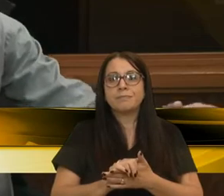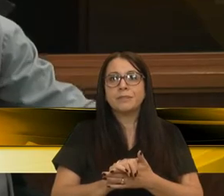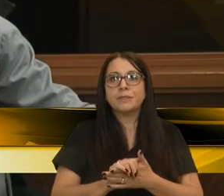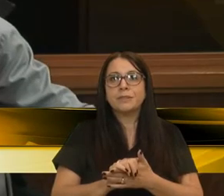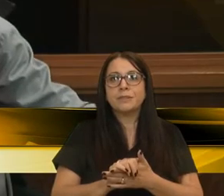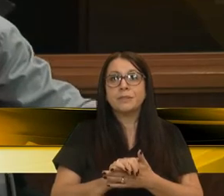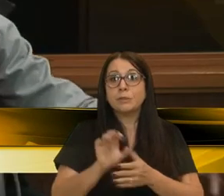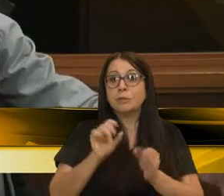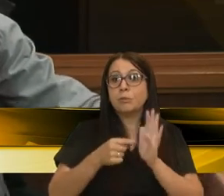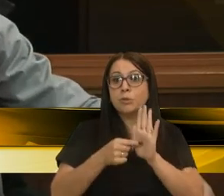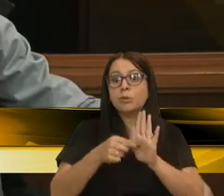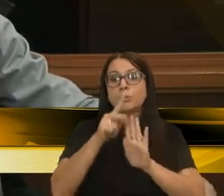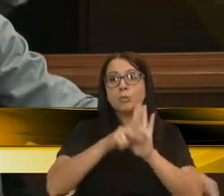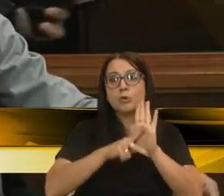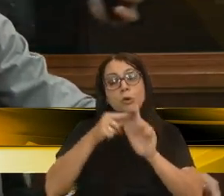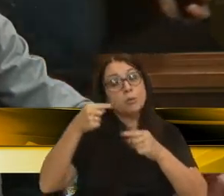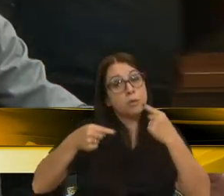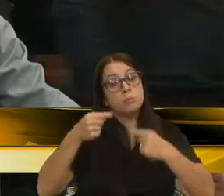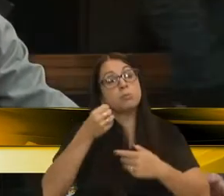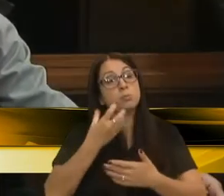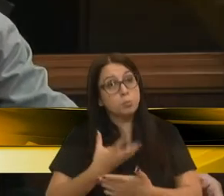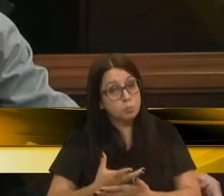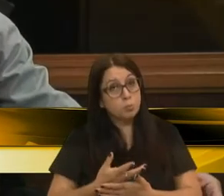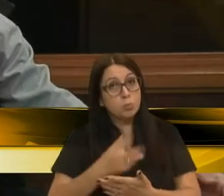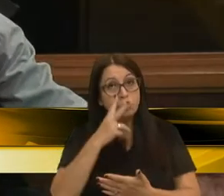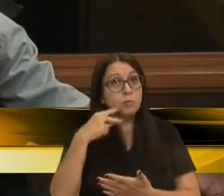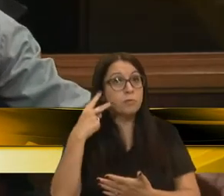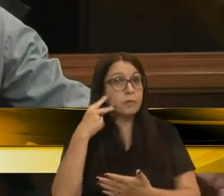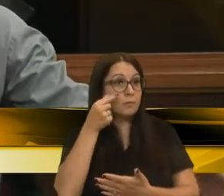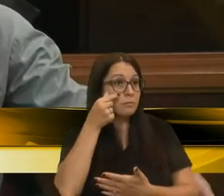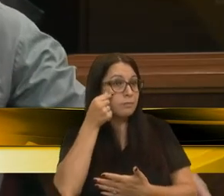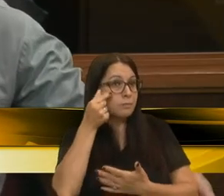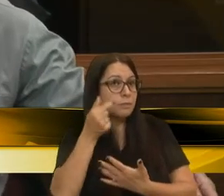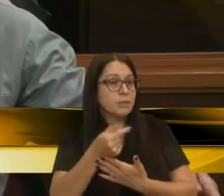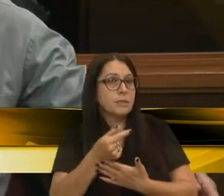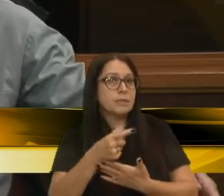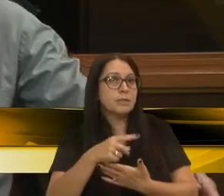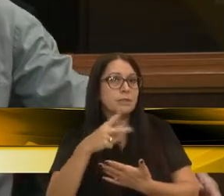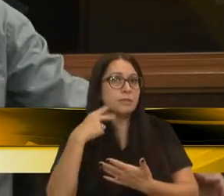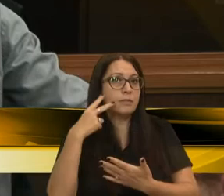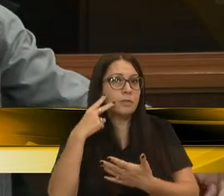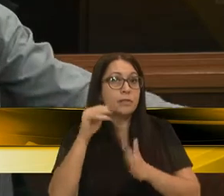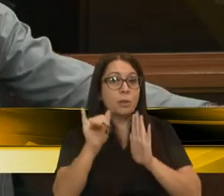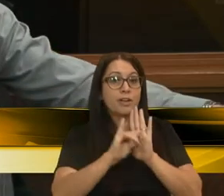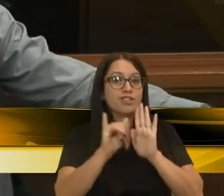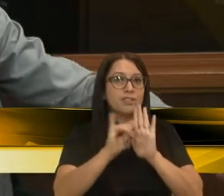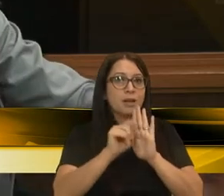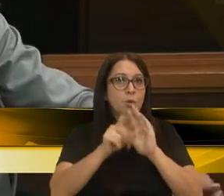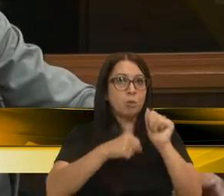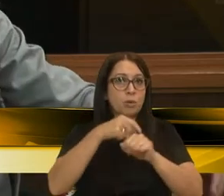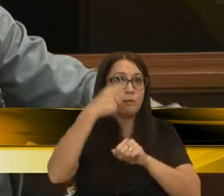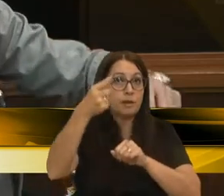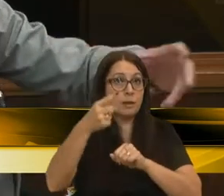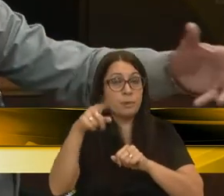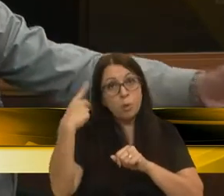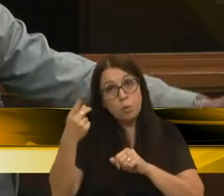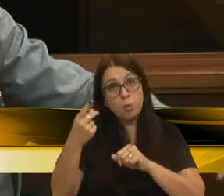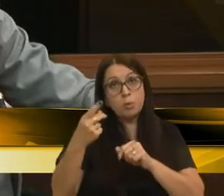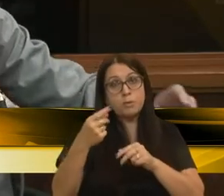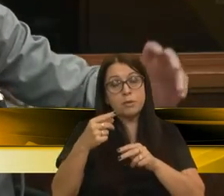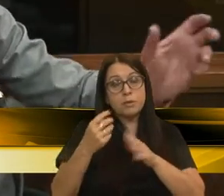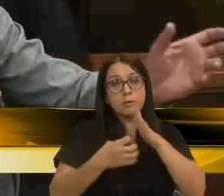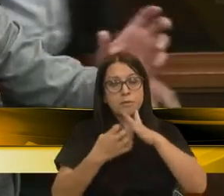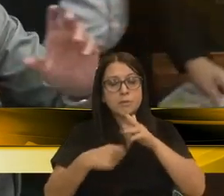apresentação do projeto, né? Mas é um debate bom. Mas, como disse o vereador Loi Príncipe, nós temos, o vereador, um edital logo ali o ano que vem para outra concessão, de repente vem